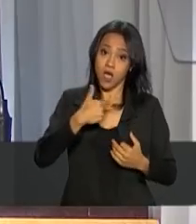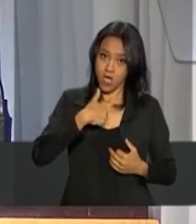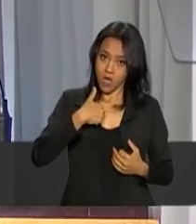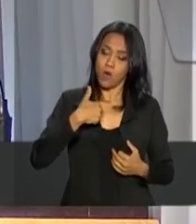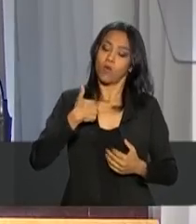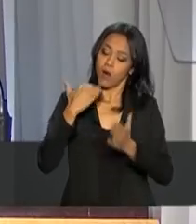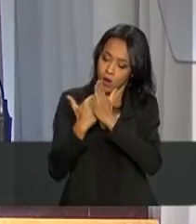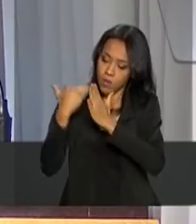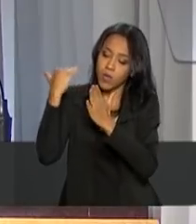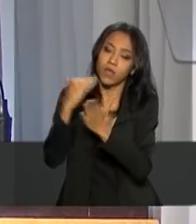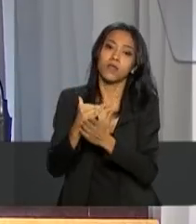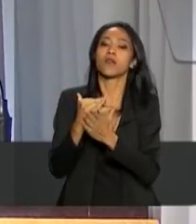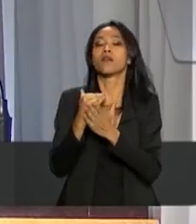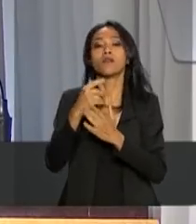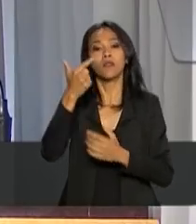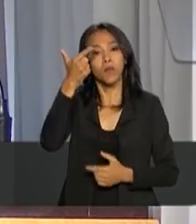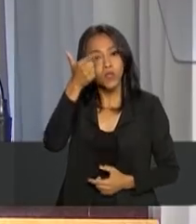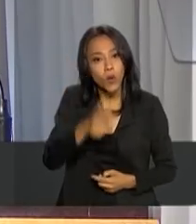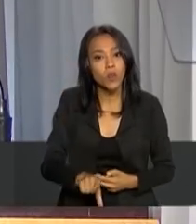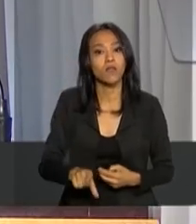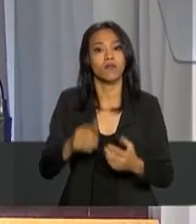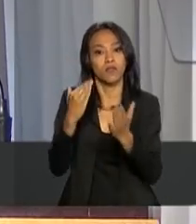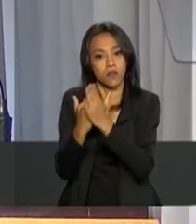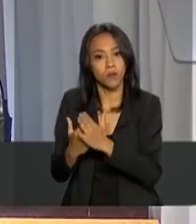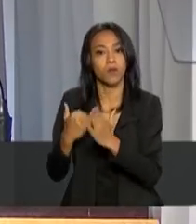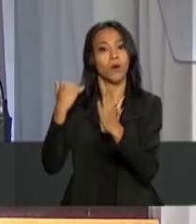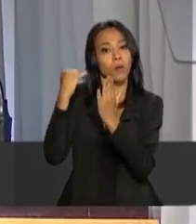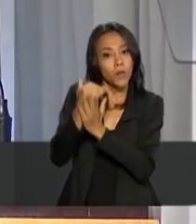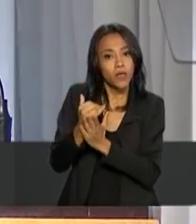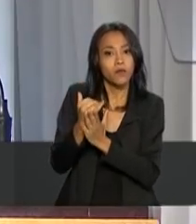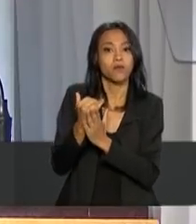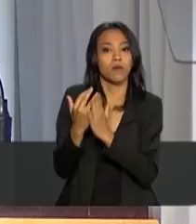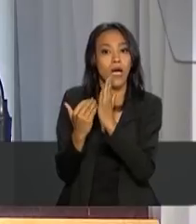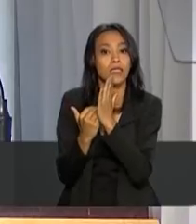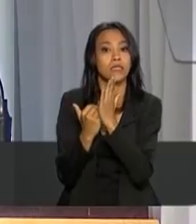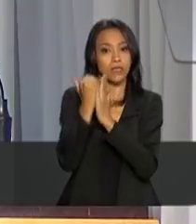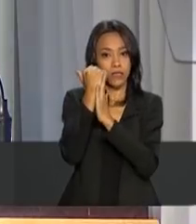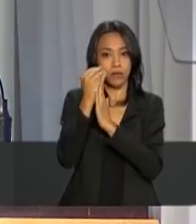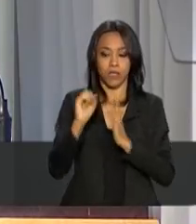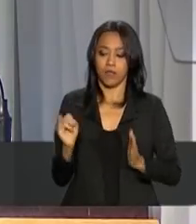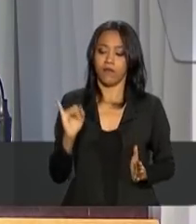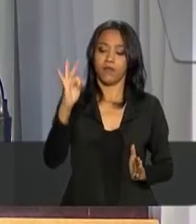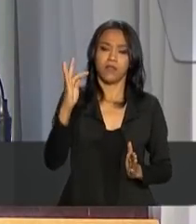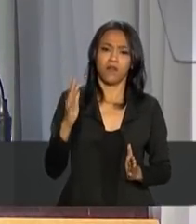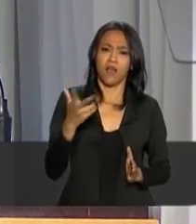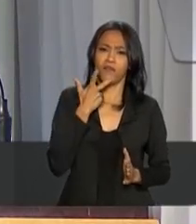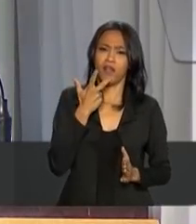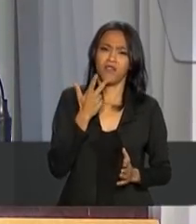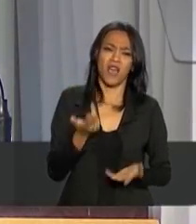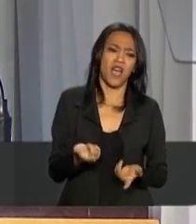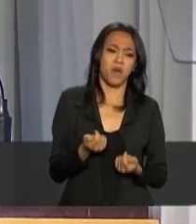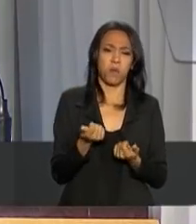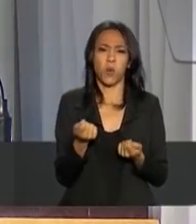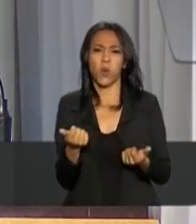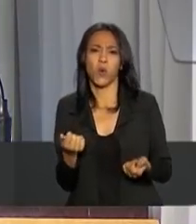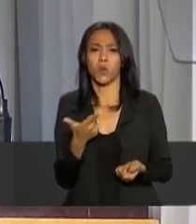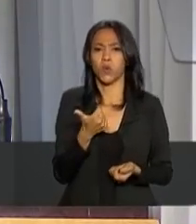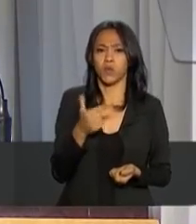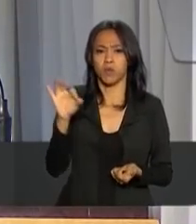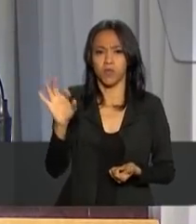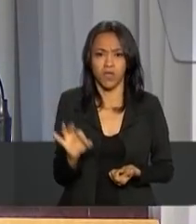num segundo momento, dei um novo aumento acima da inflação. Pode dizer, ah, mas é pouco, uma vez 10, 12%, outra vez